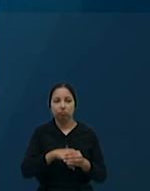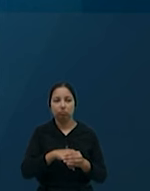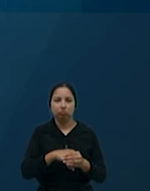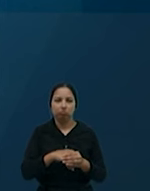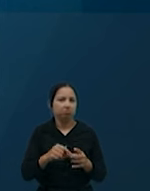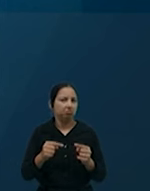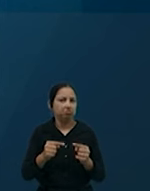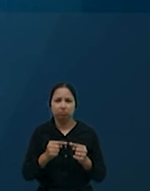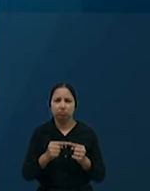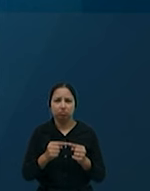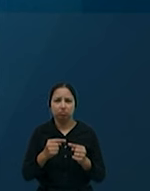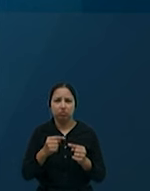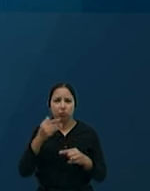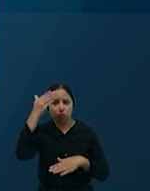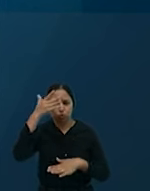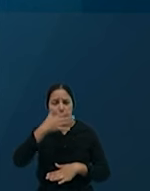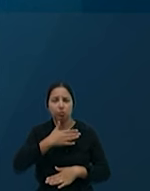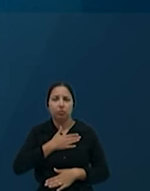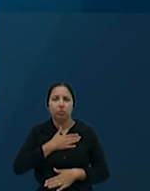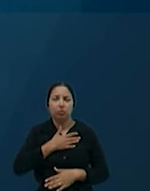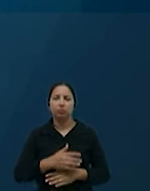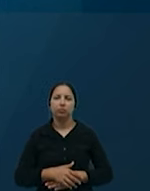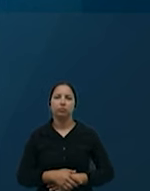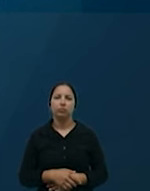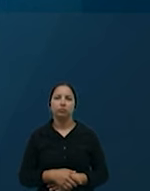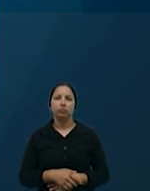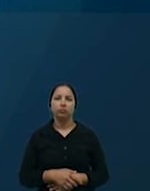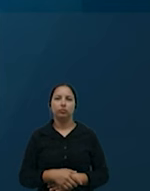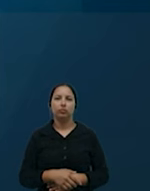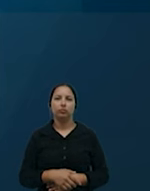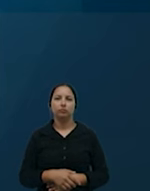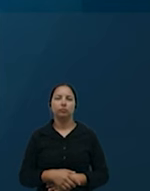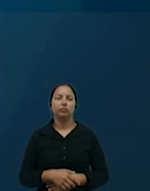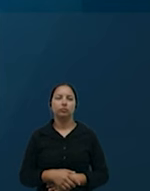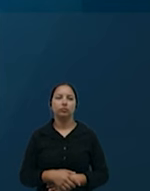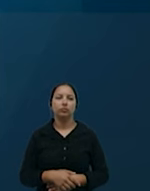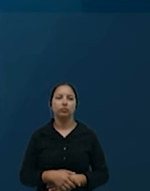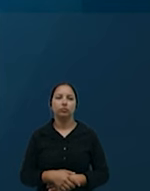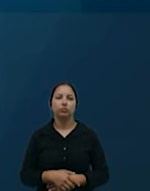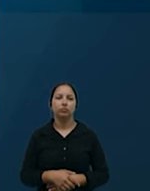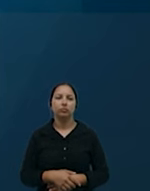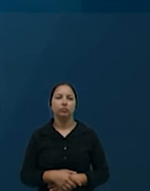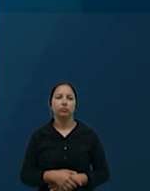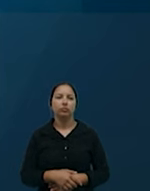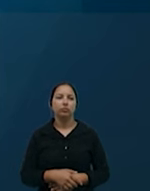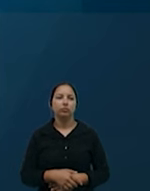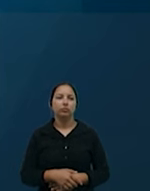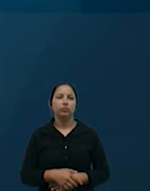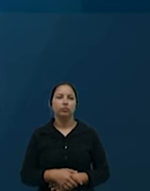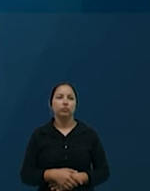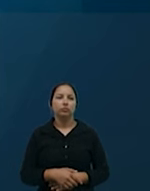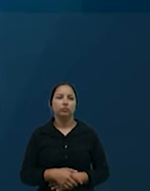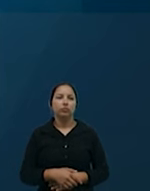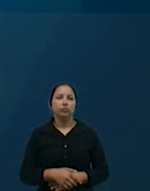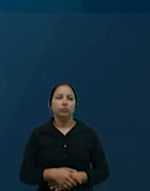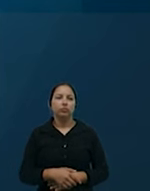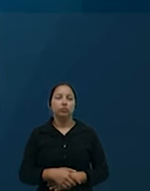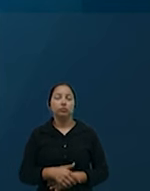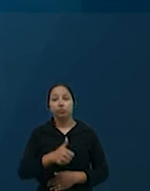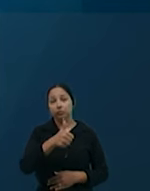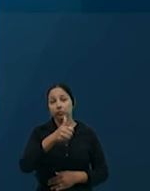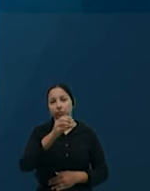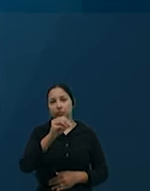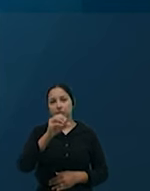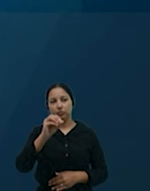falar. Então, excelências, lá também se diz, para finalizar, o seguinte, 100 milhões